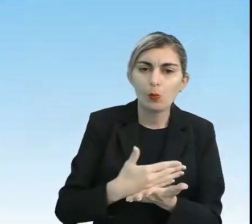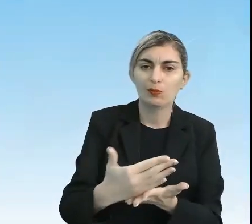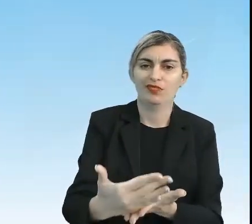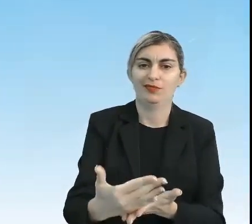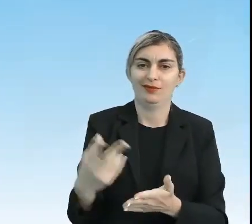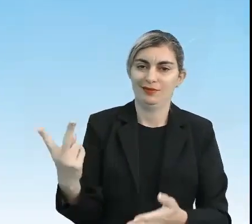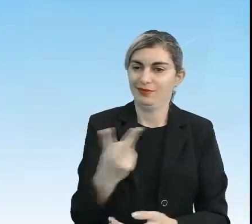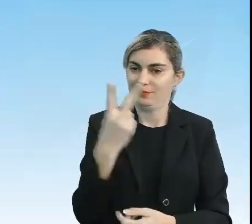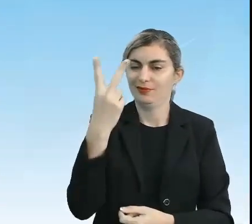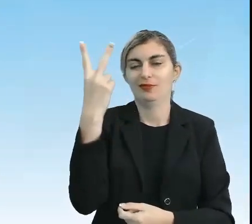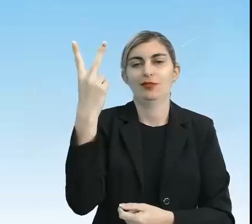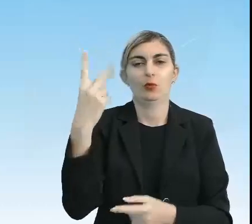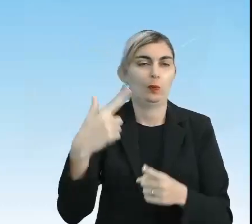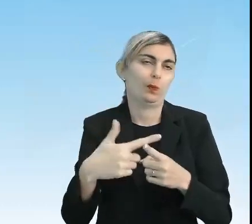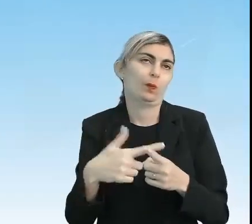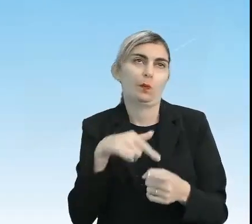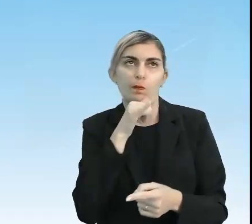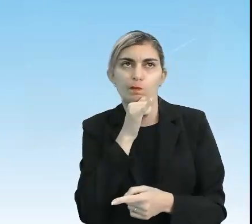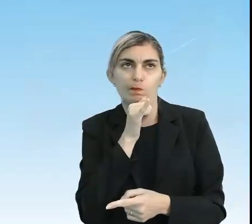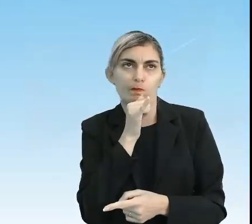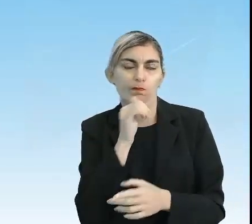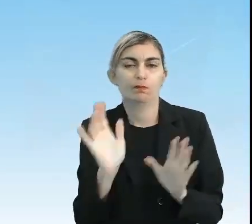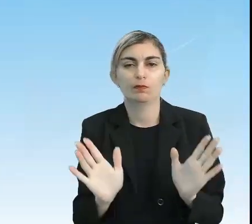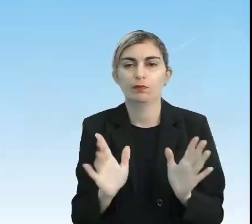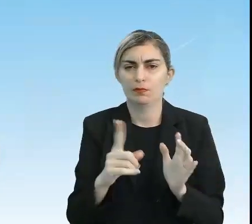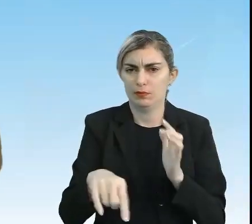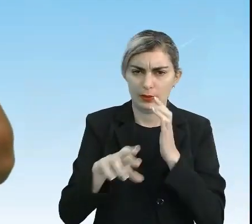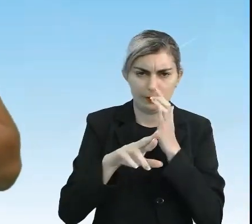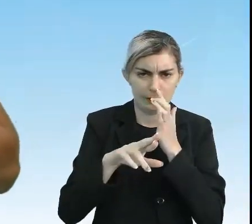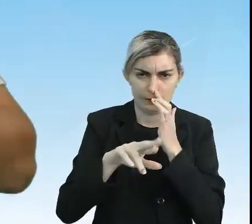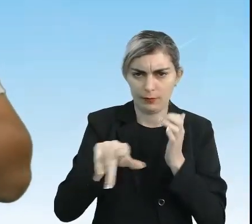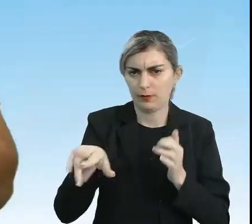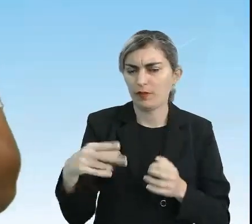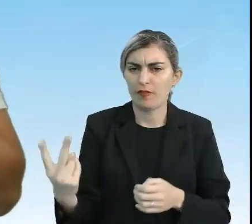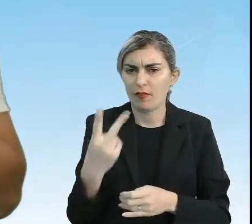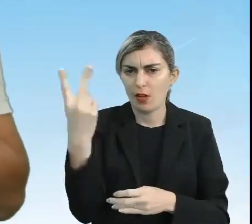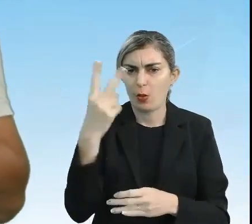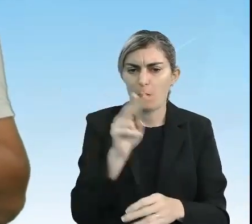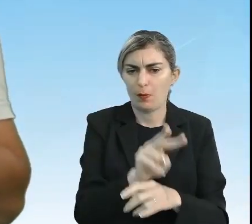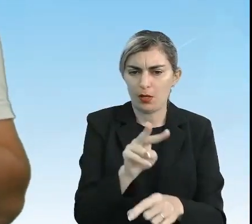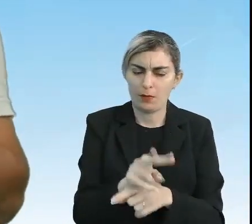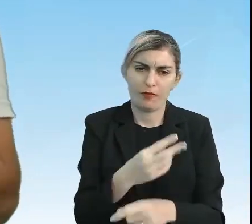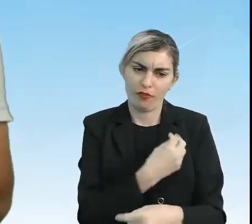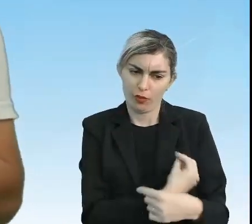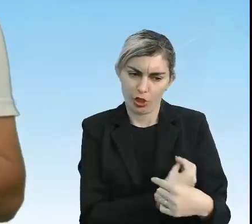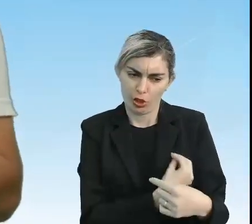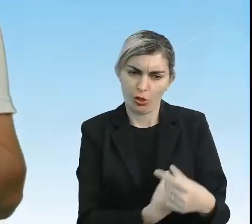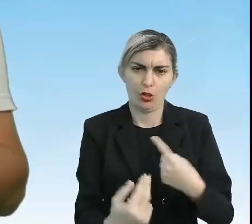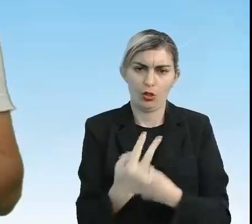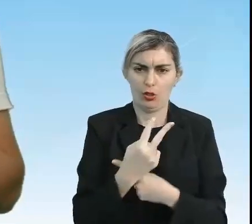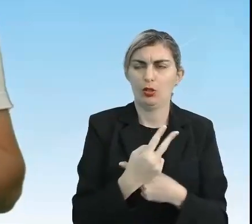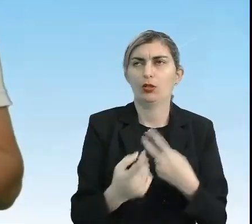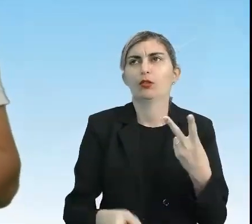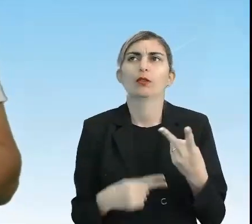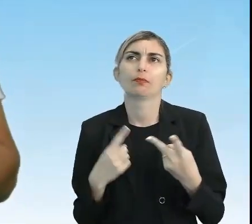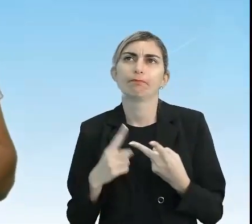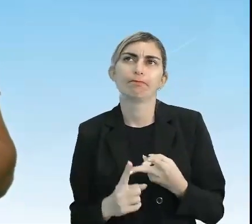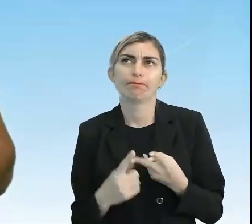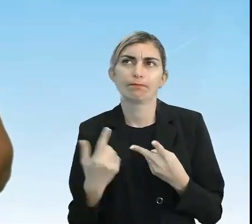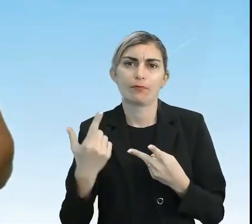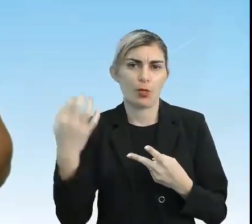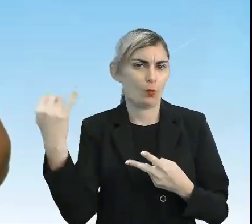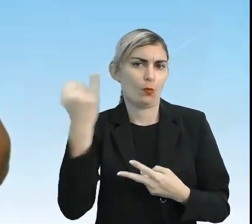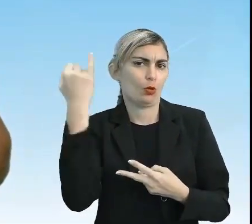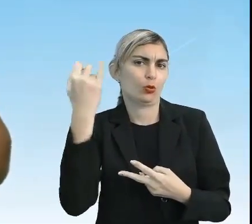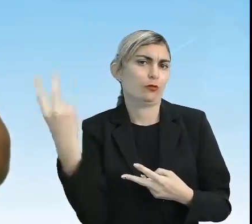dos valores. Porque, por exemplo, nós temos vários valores, como, por exemplo, a preservação da vida, nós temos valores como, por